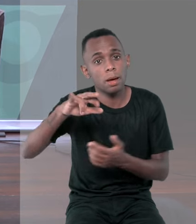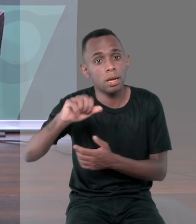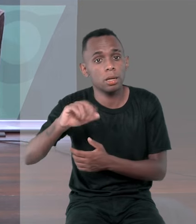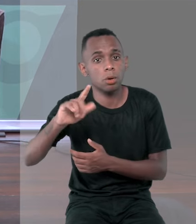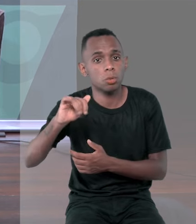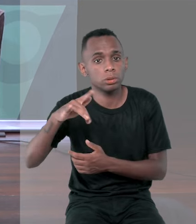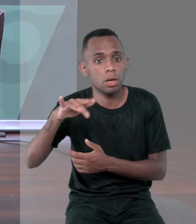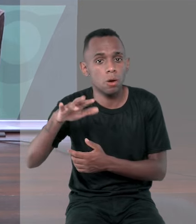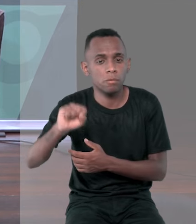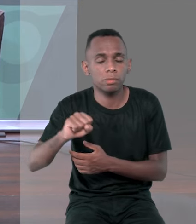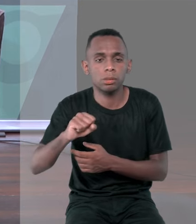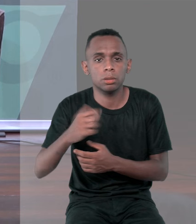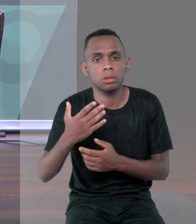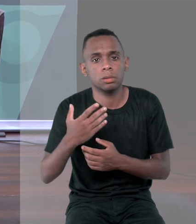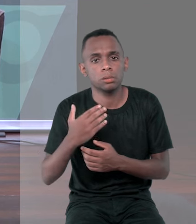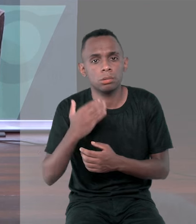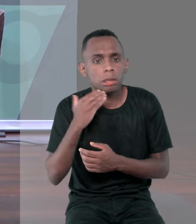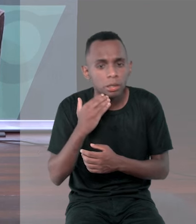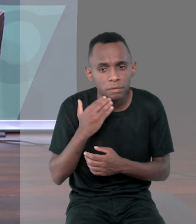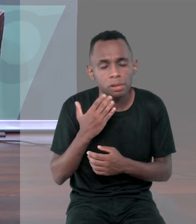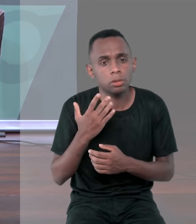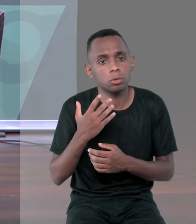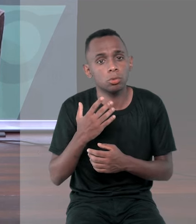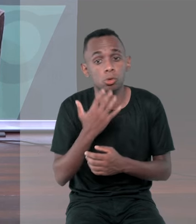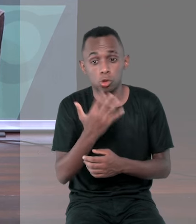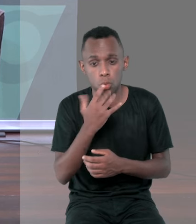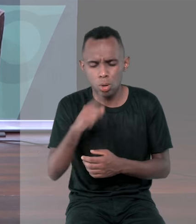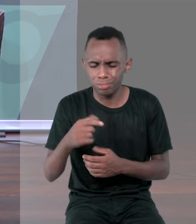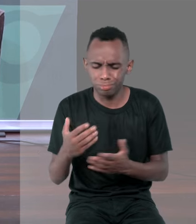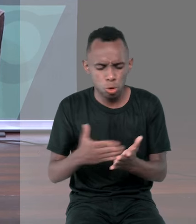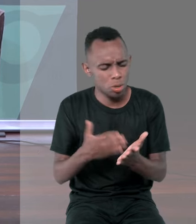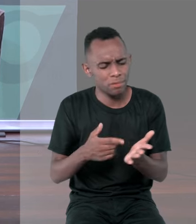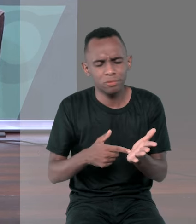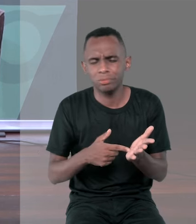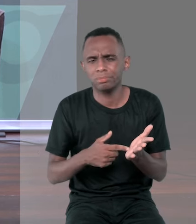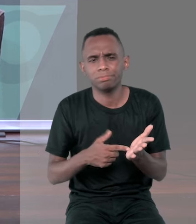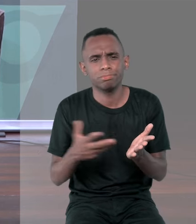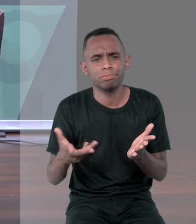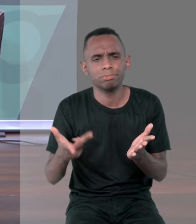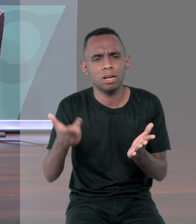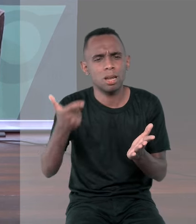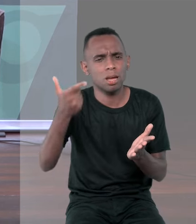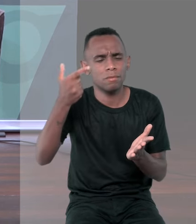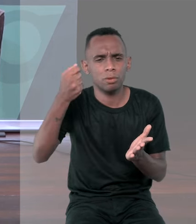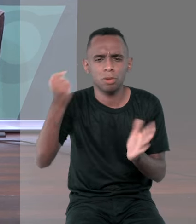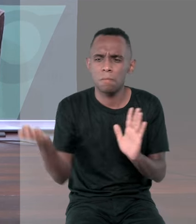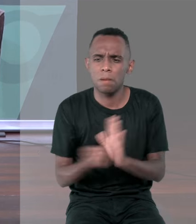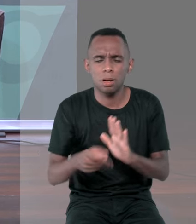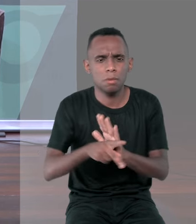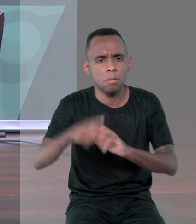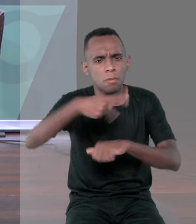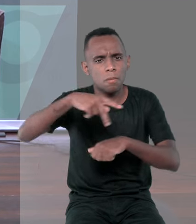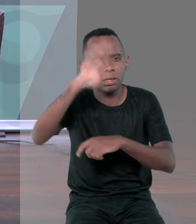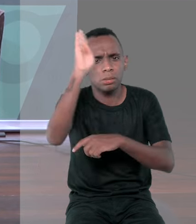Cor, é uma das grandes obras literárias que o Brasil já produziu.